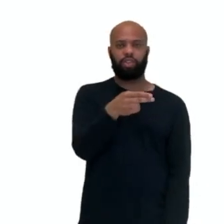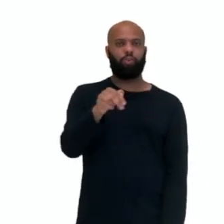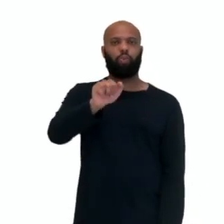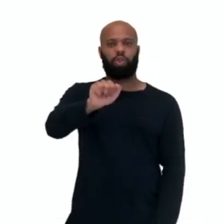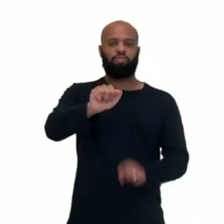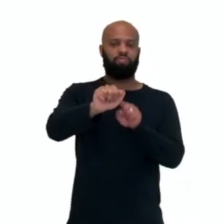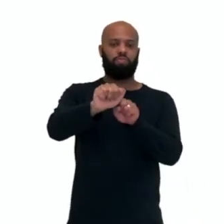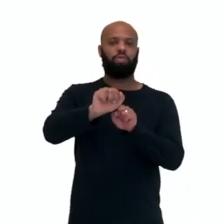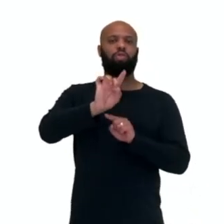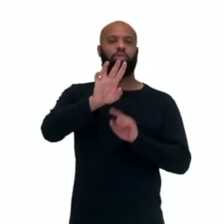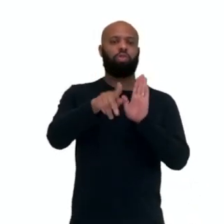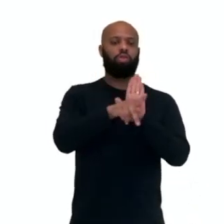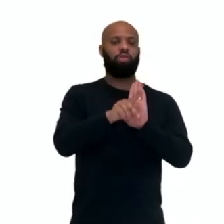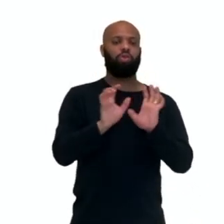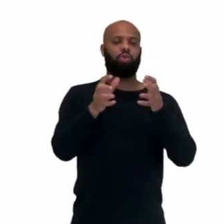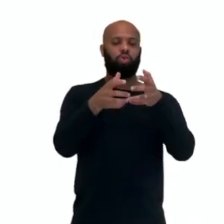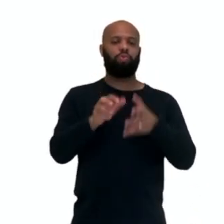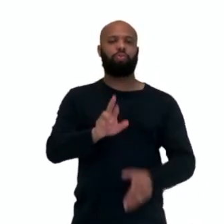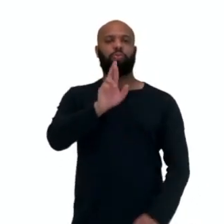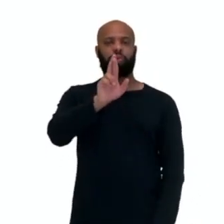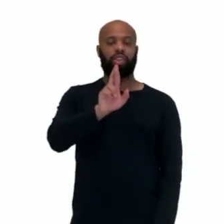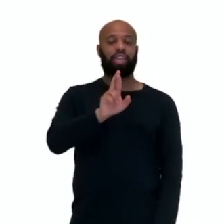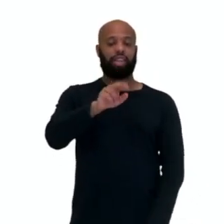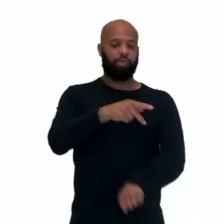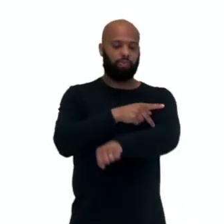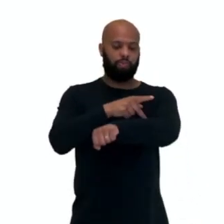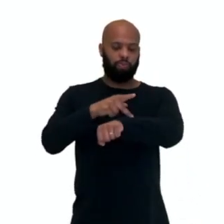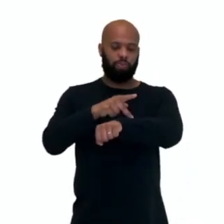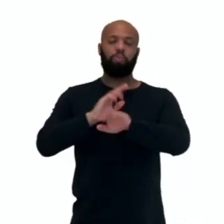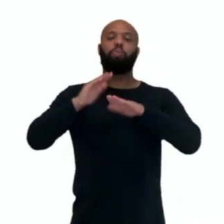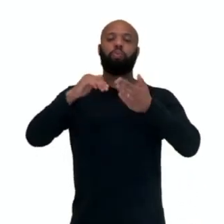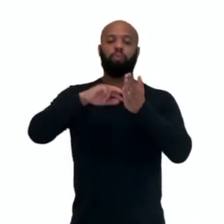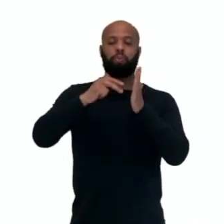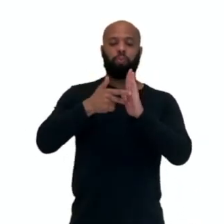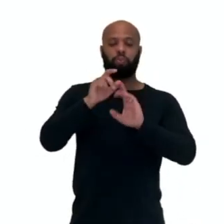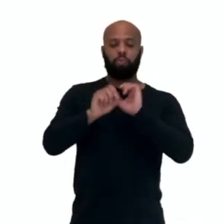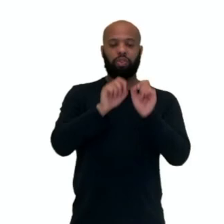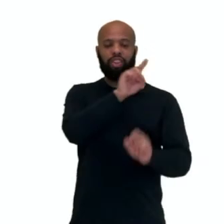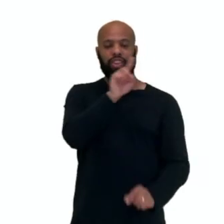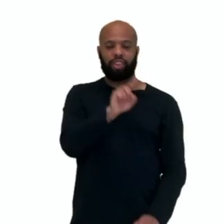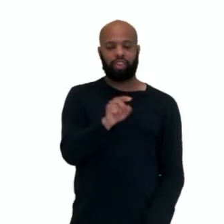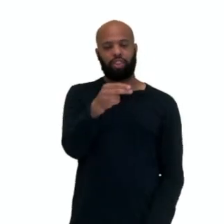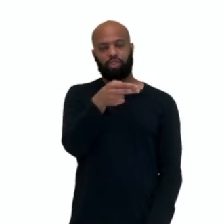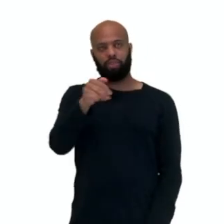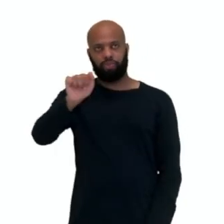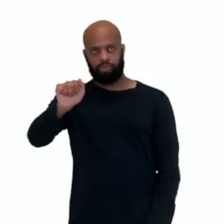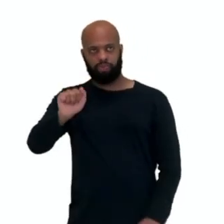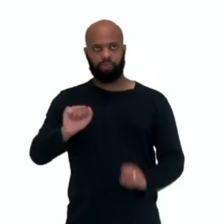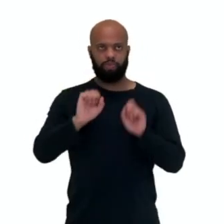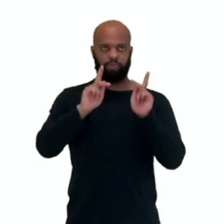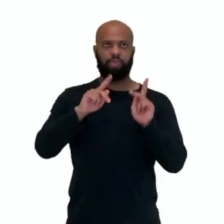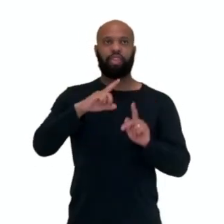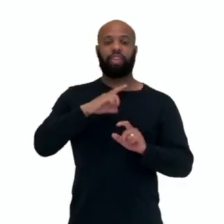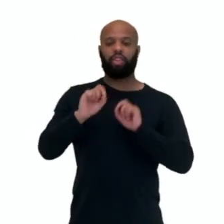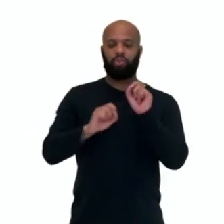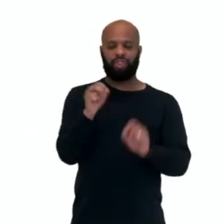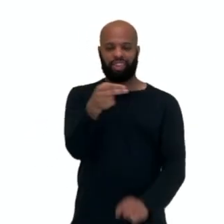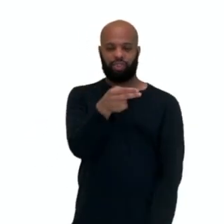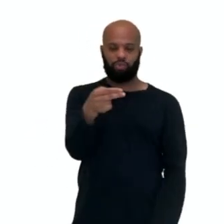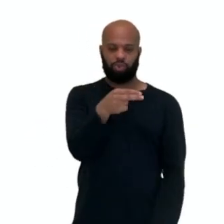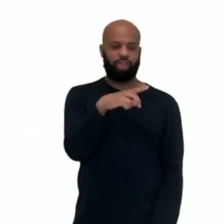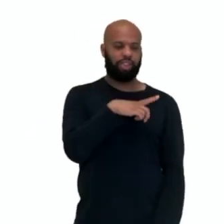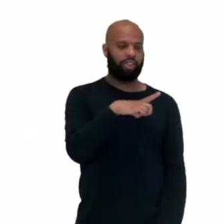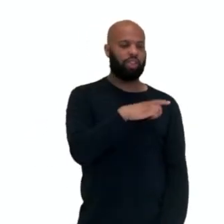apenas uma parte real, nós chamamos de real puro. Então, portanto, z é igual a a. Uma igualdade entre